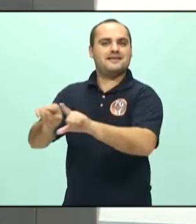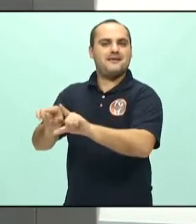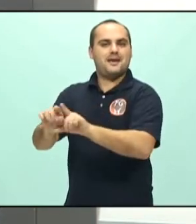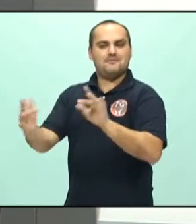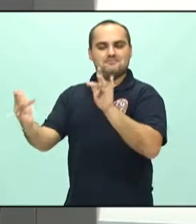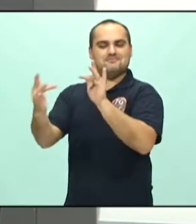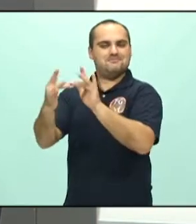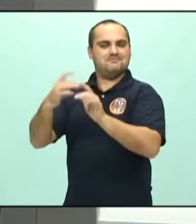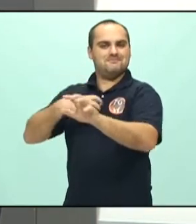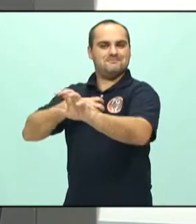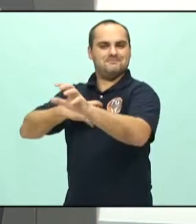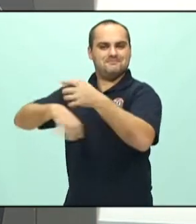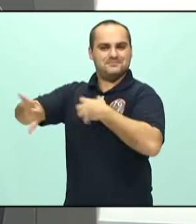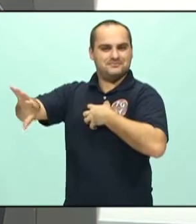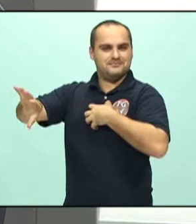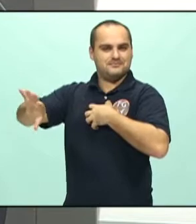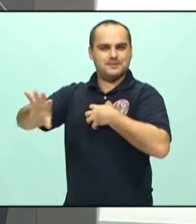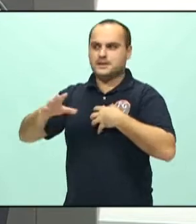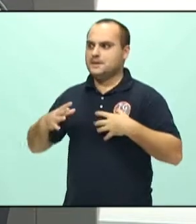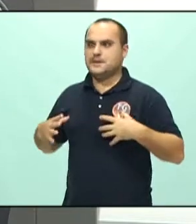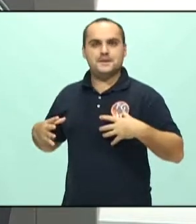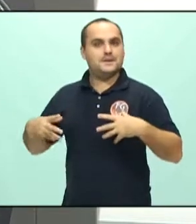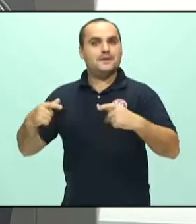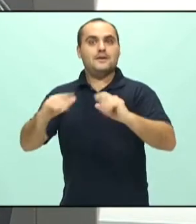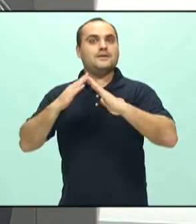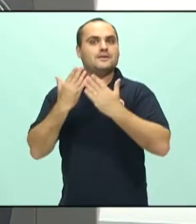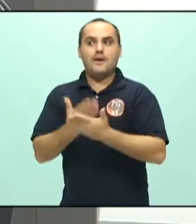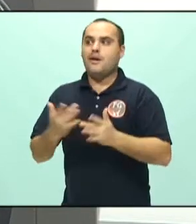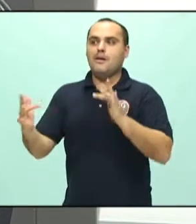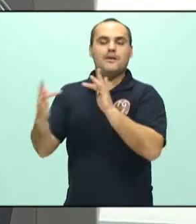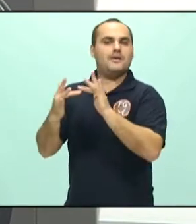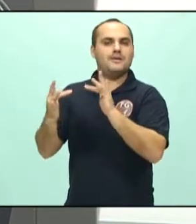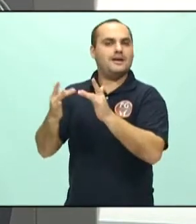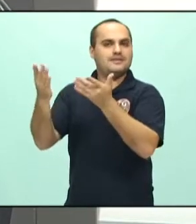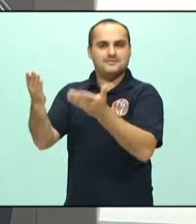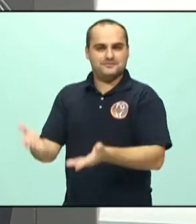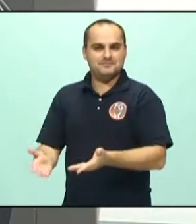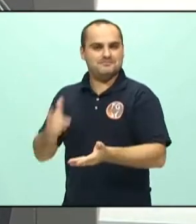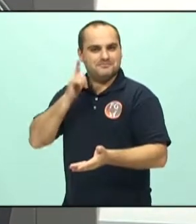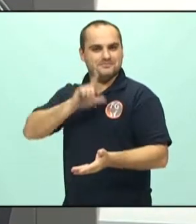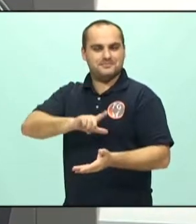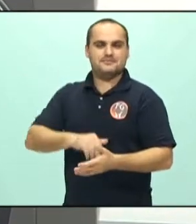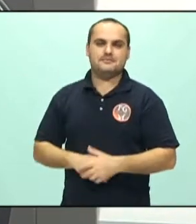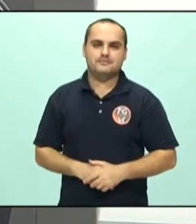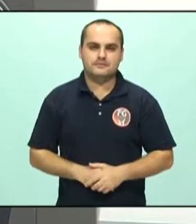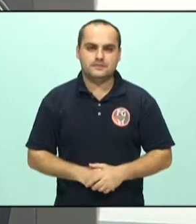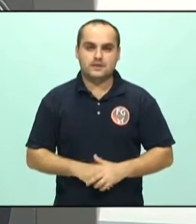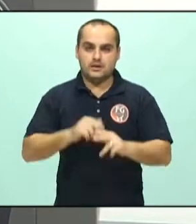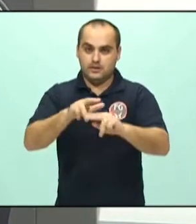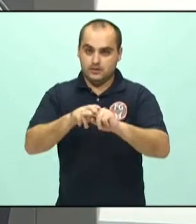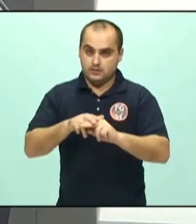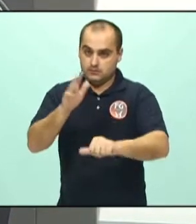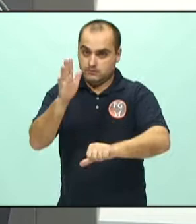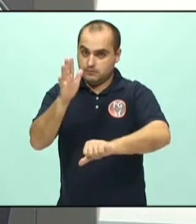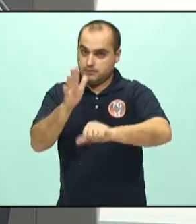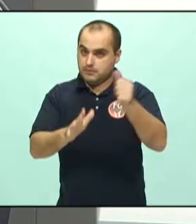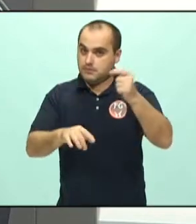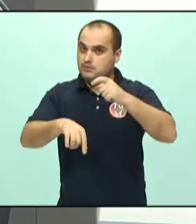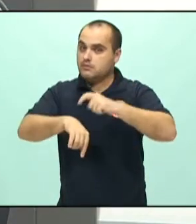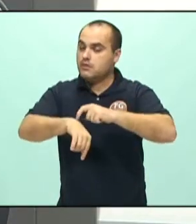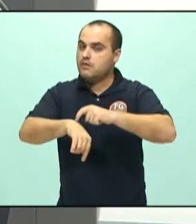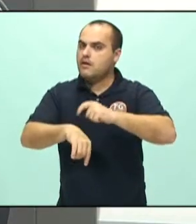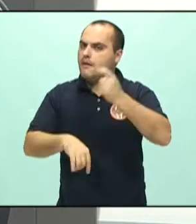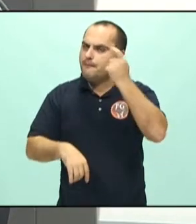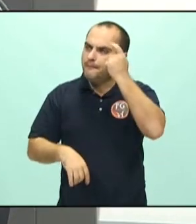fazer a mobilização de toda a escola em prol de um evento como esse. Então, no primeiro momento, a gente pensou quais são os